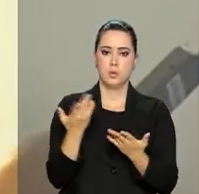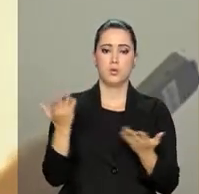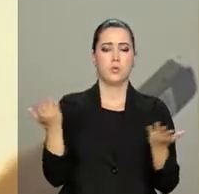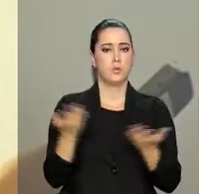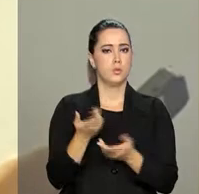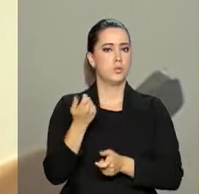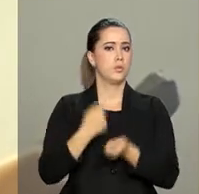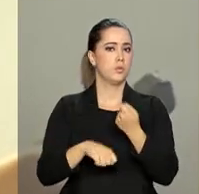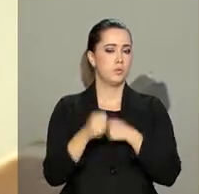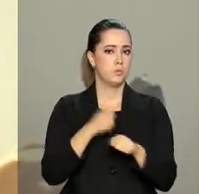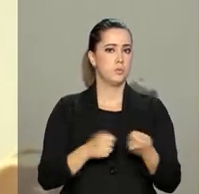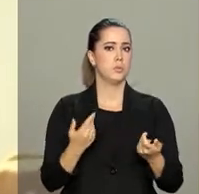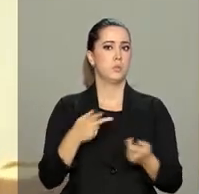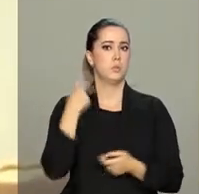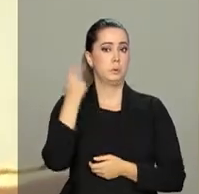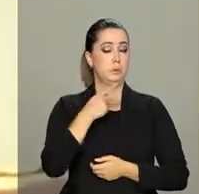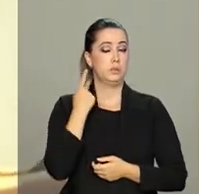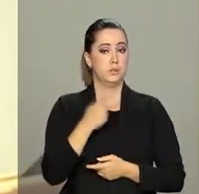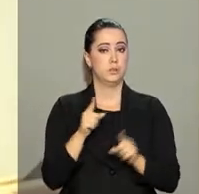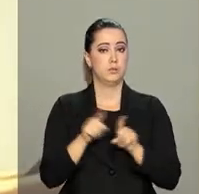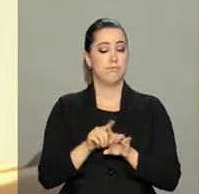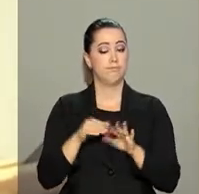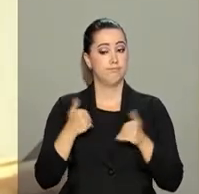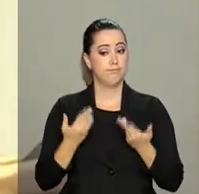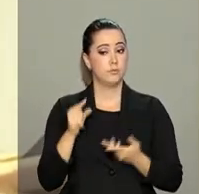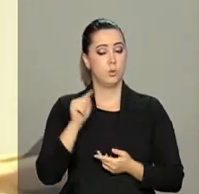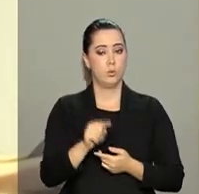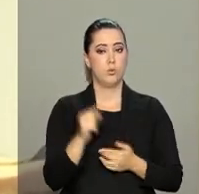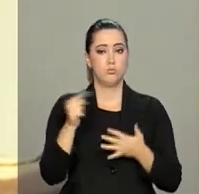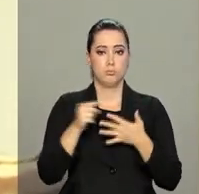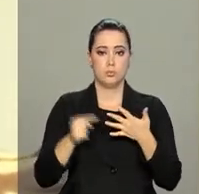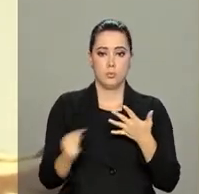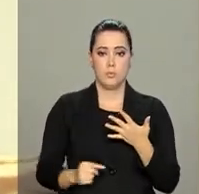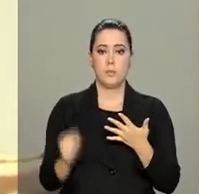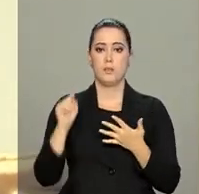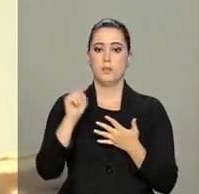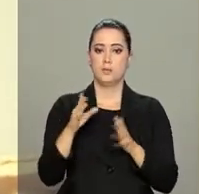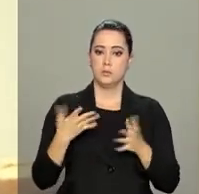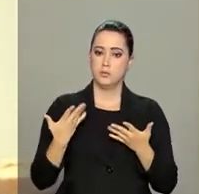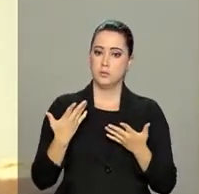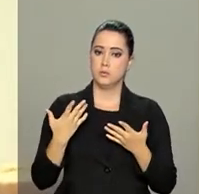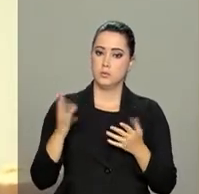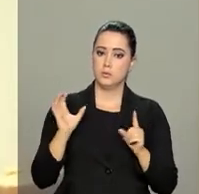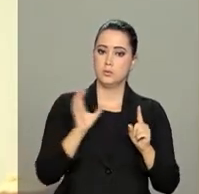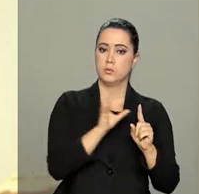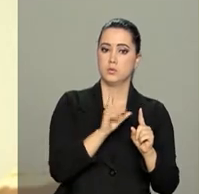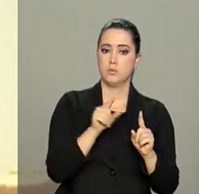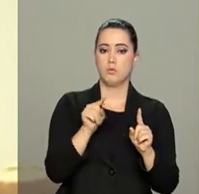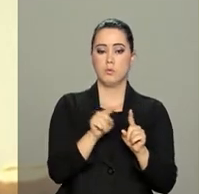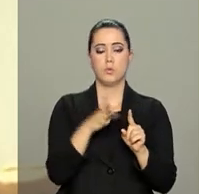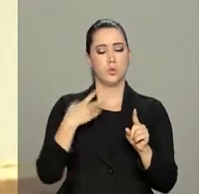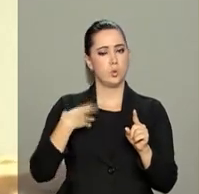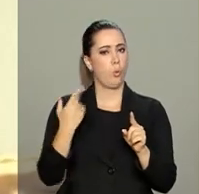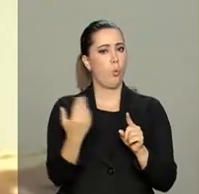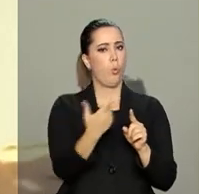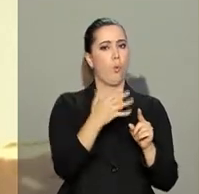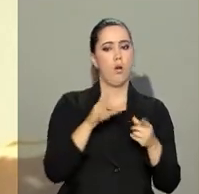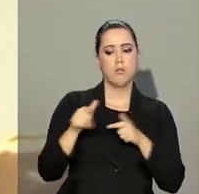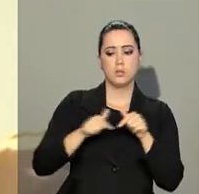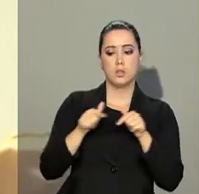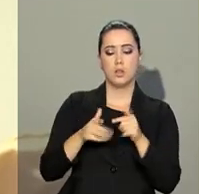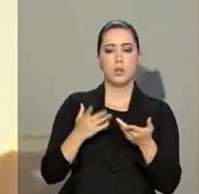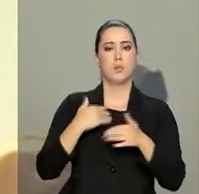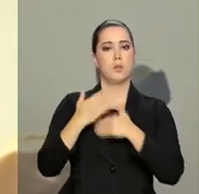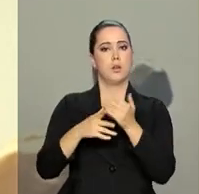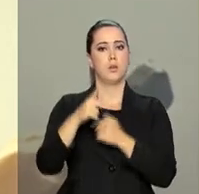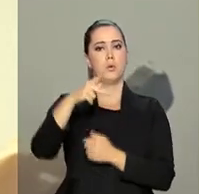efeitos do cenário político então quando esses fatores de alguma forma eles se afetam vai afetar o mercado entra olha para o cenário